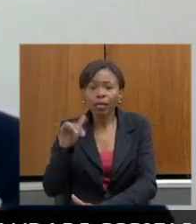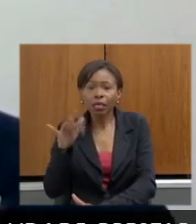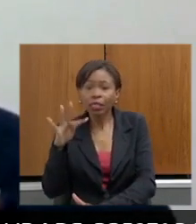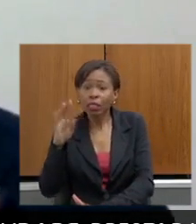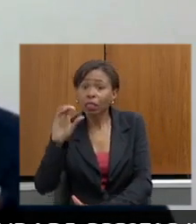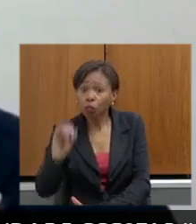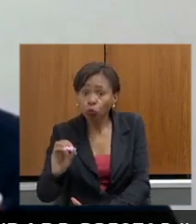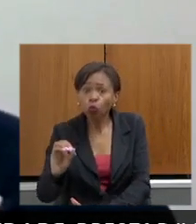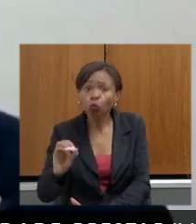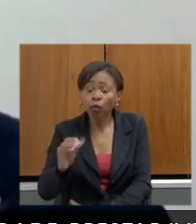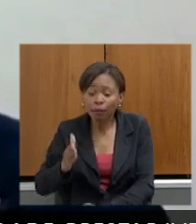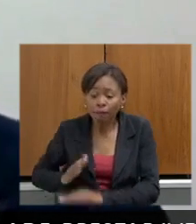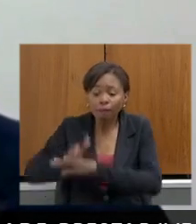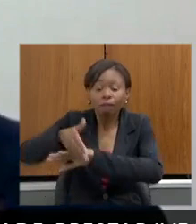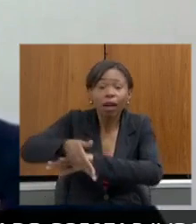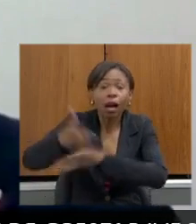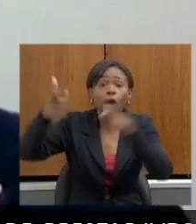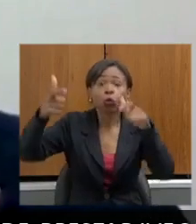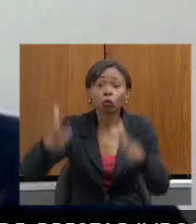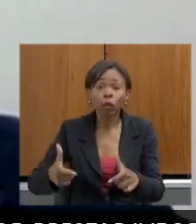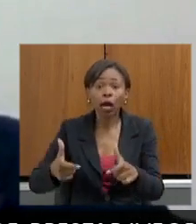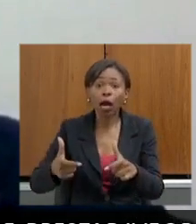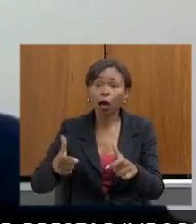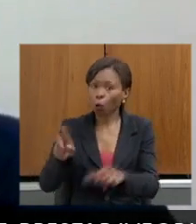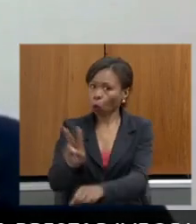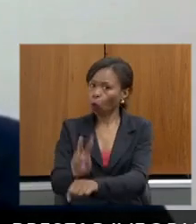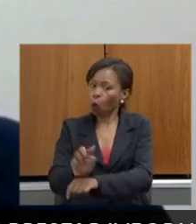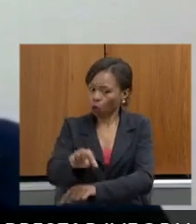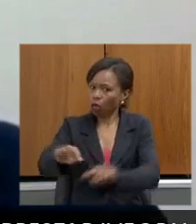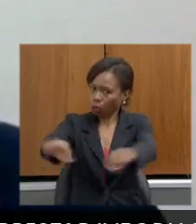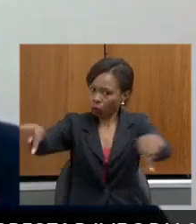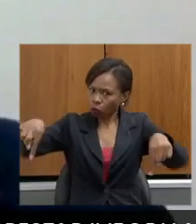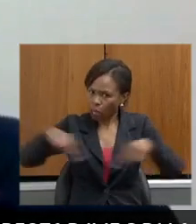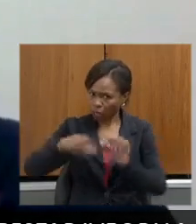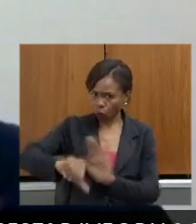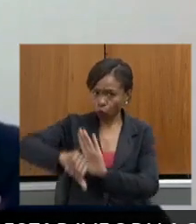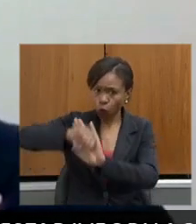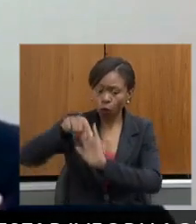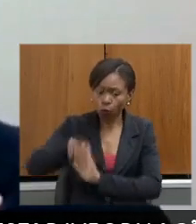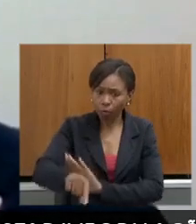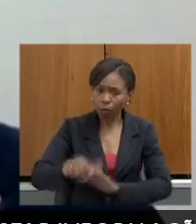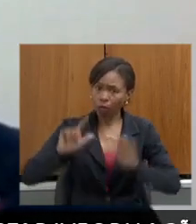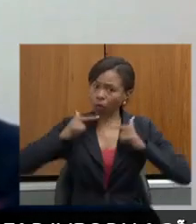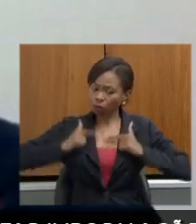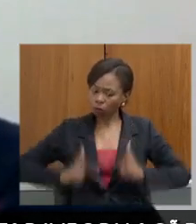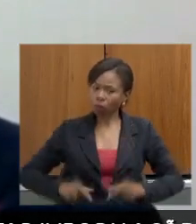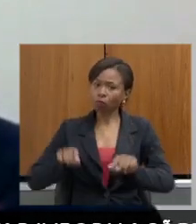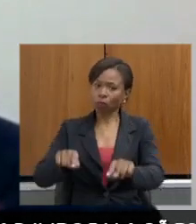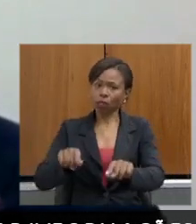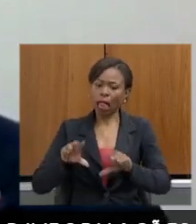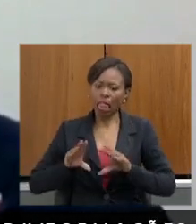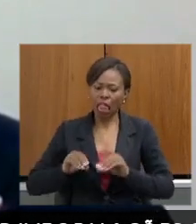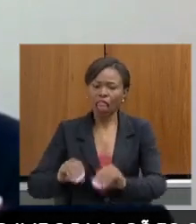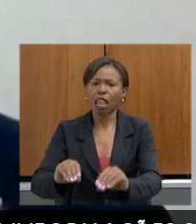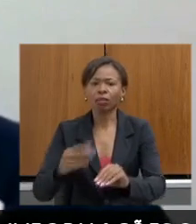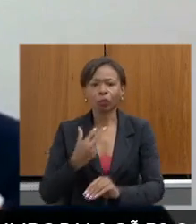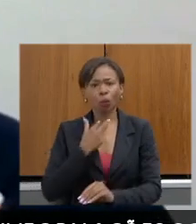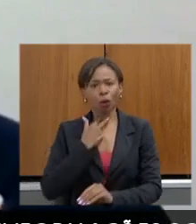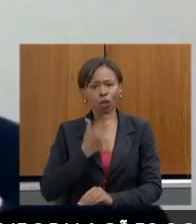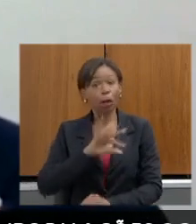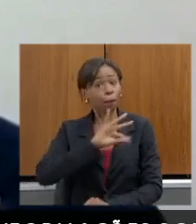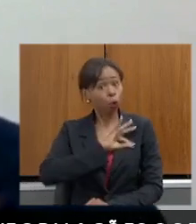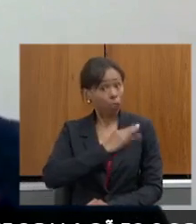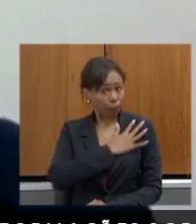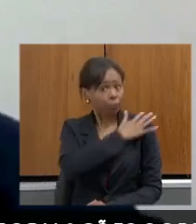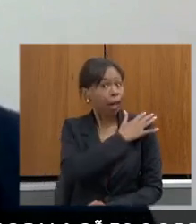preservado pela polícia militar a preservação do local do crime tem que ser preservar pela polícia isso é